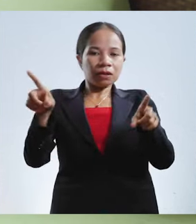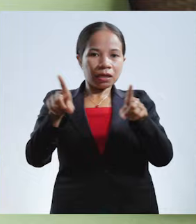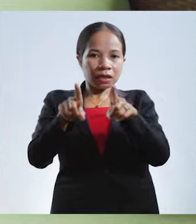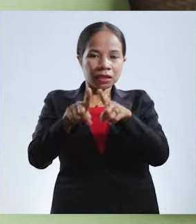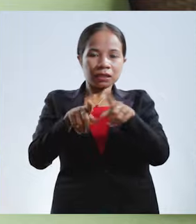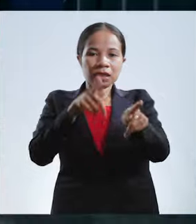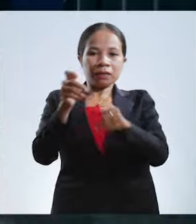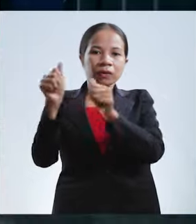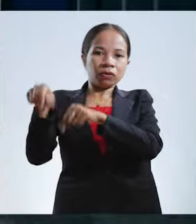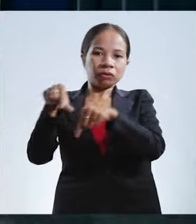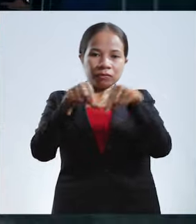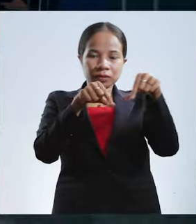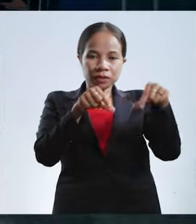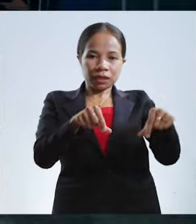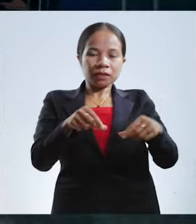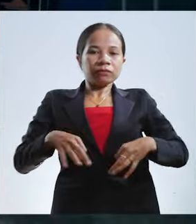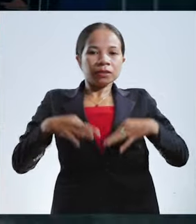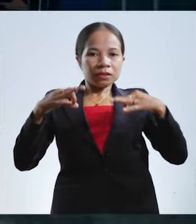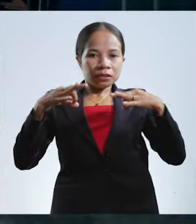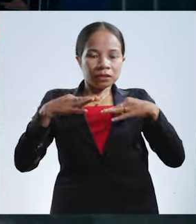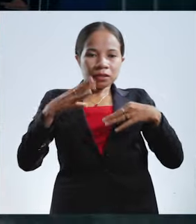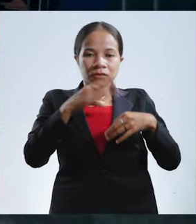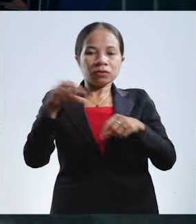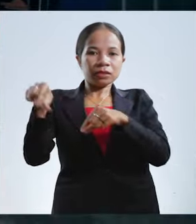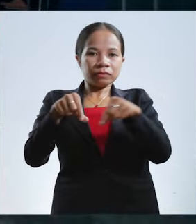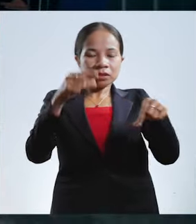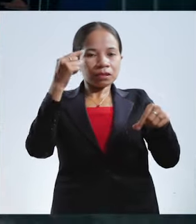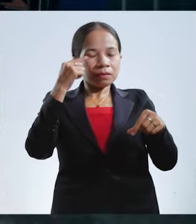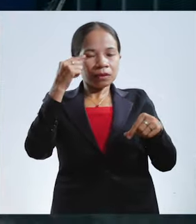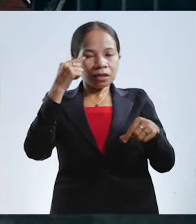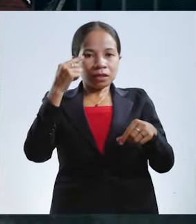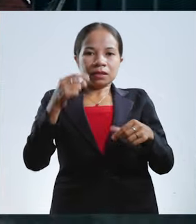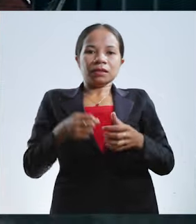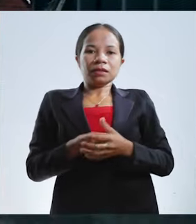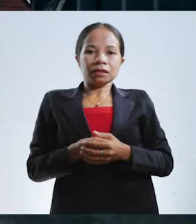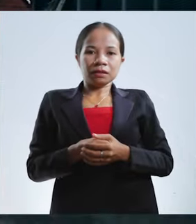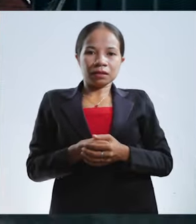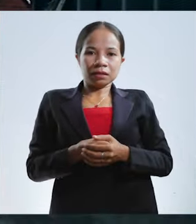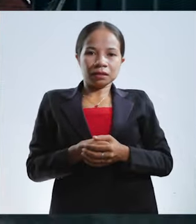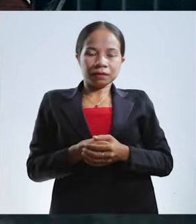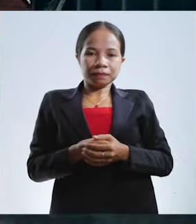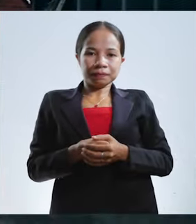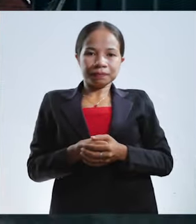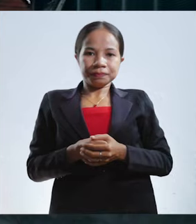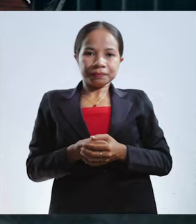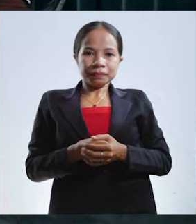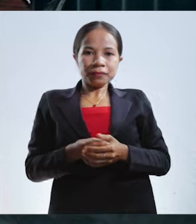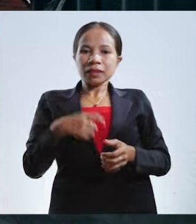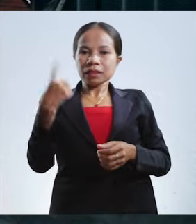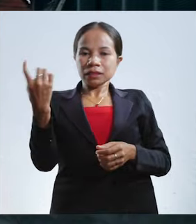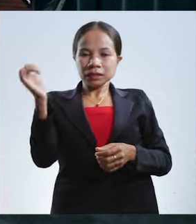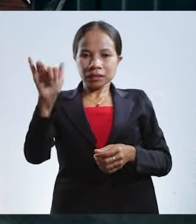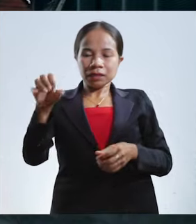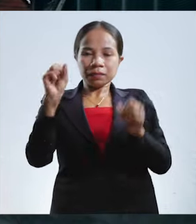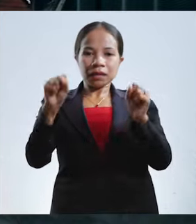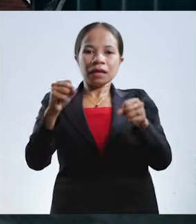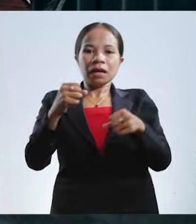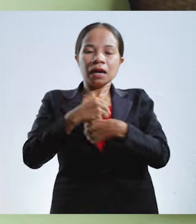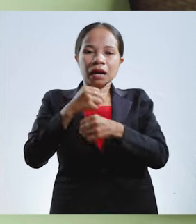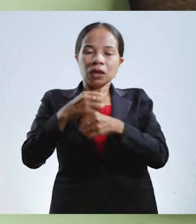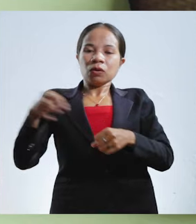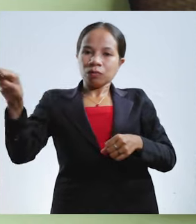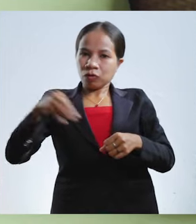be emo deficiencia be mako physical ka o ho deficiencia matang ka neurodiversity sira bele halu mudang